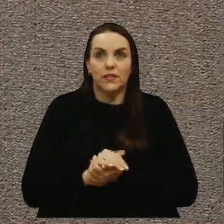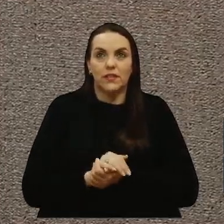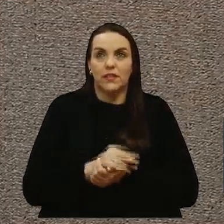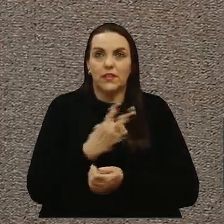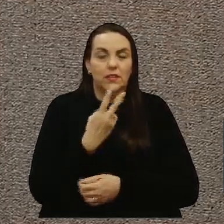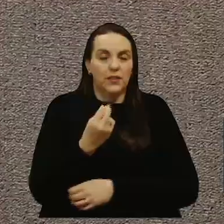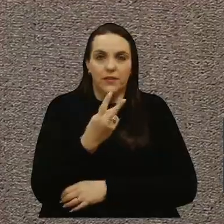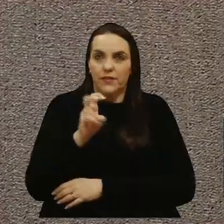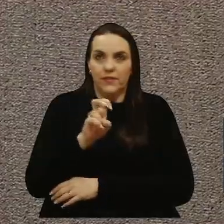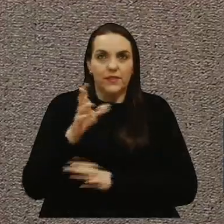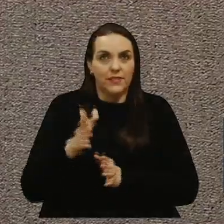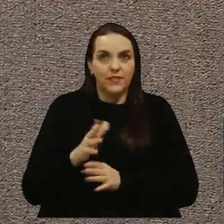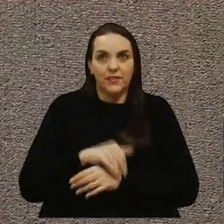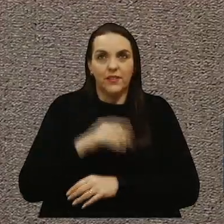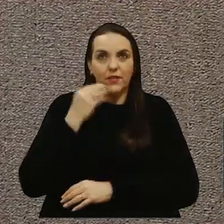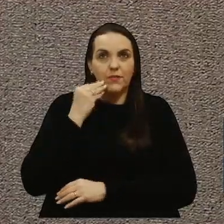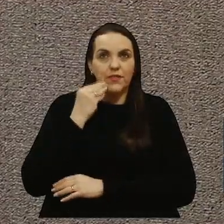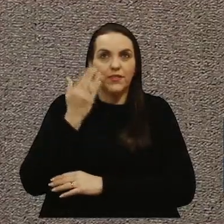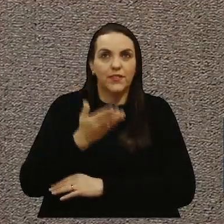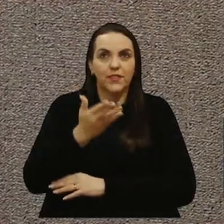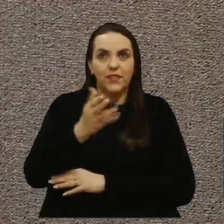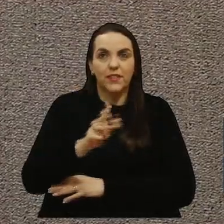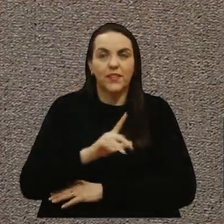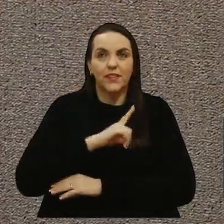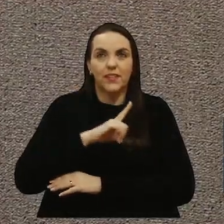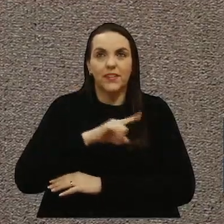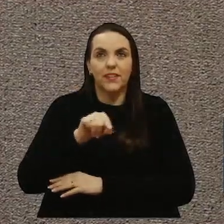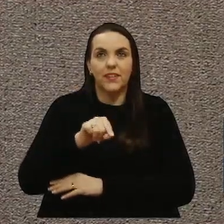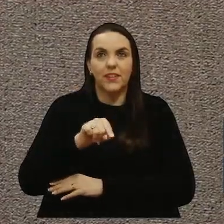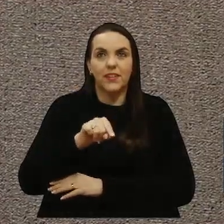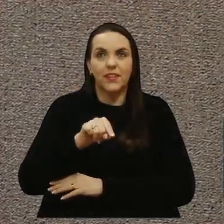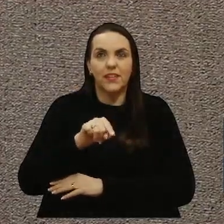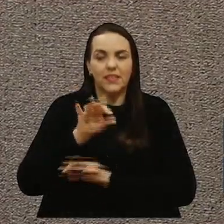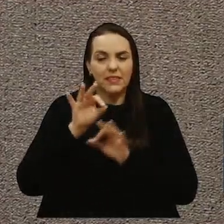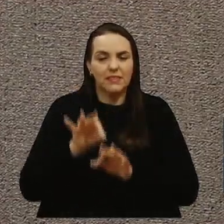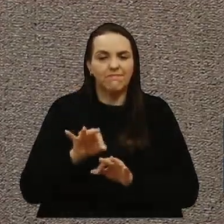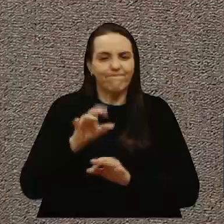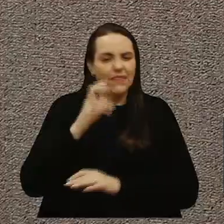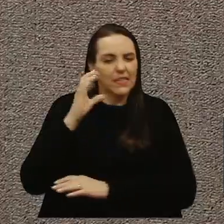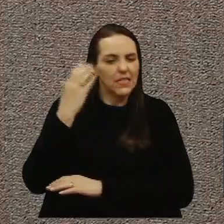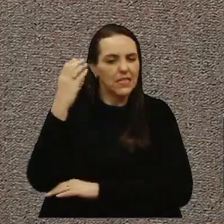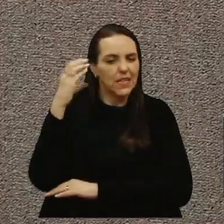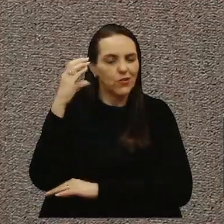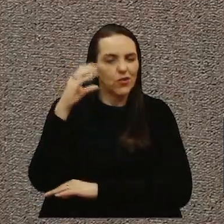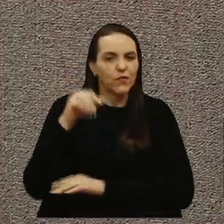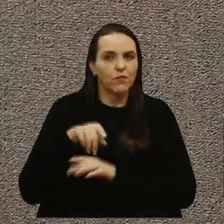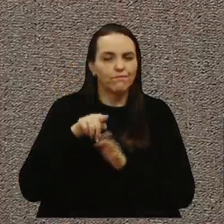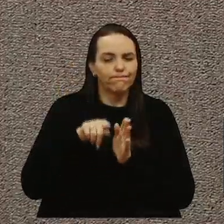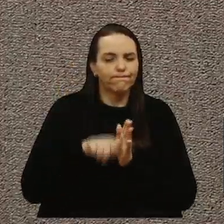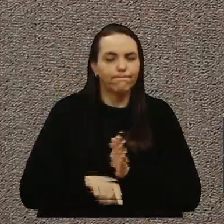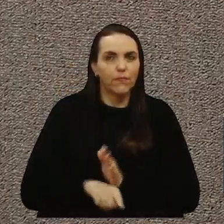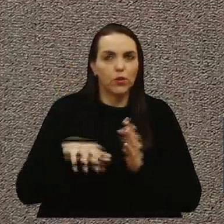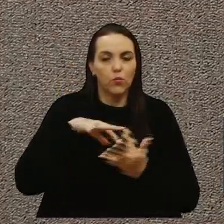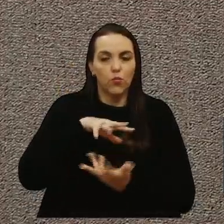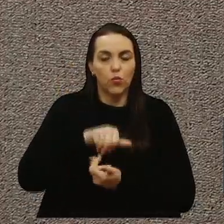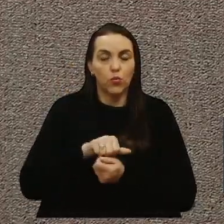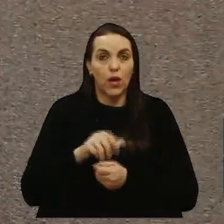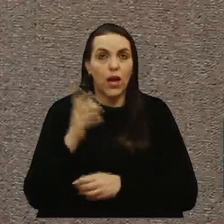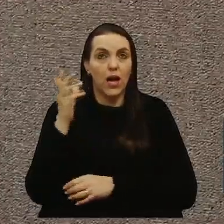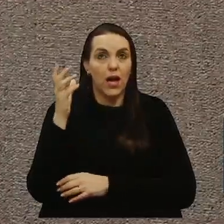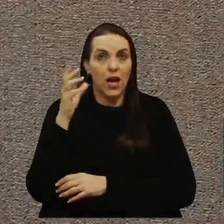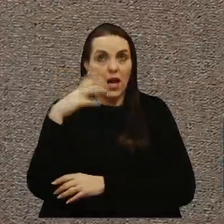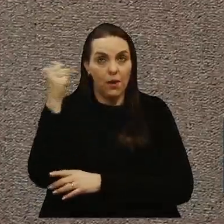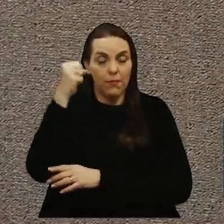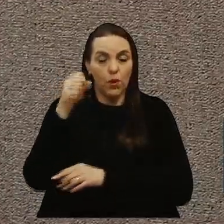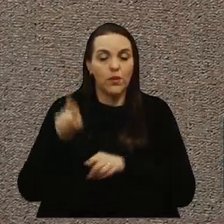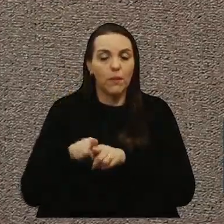2025, que a gente sabe que é um dos maiores hackathons científicos do mundo, também campeão do desafio cronometrado na Feira de